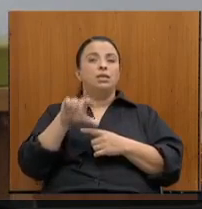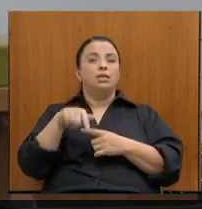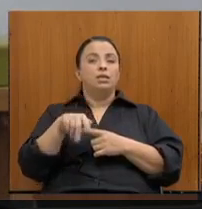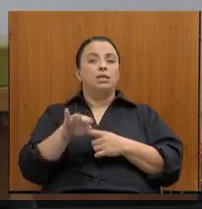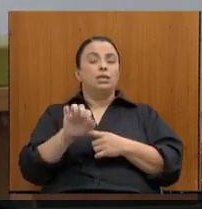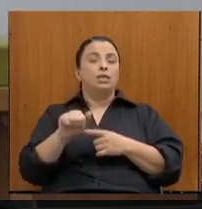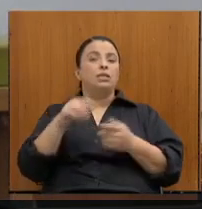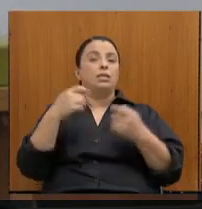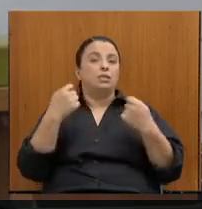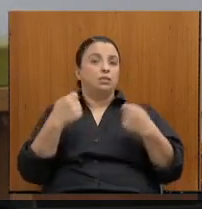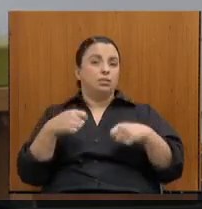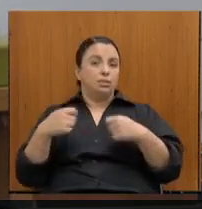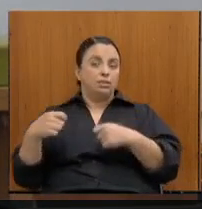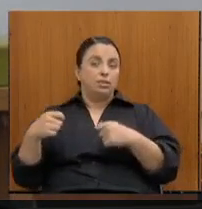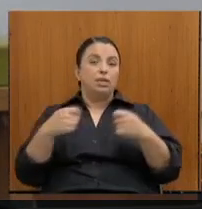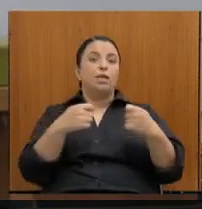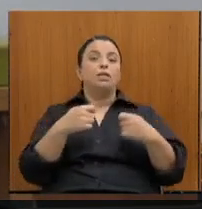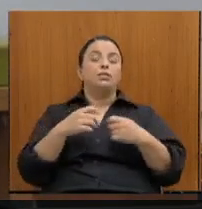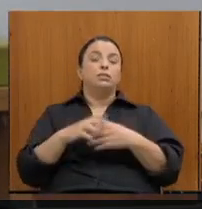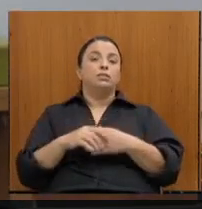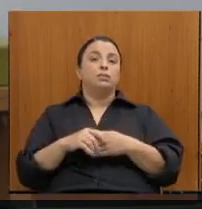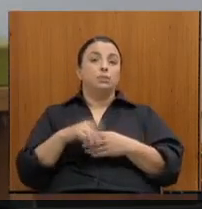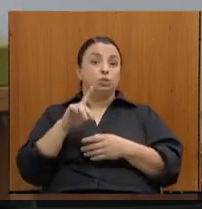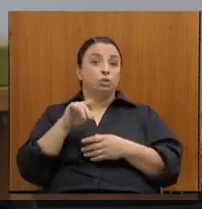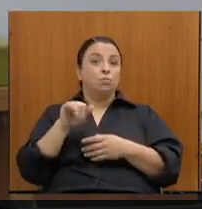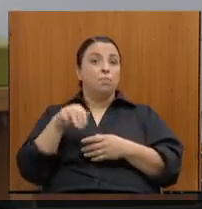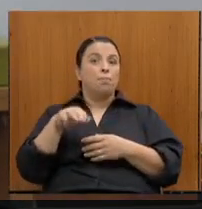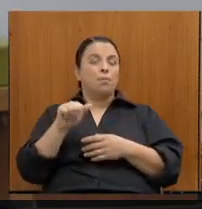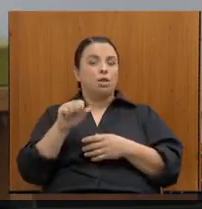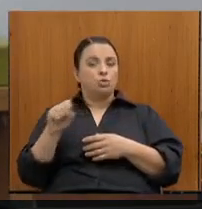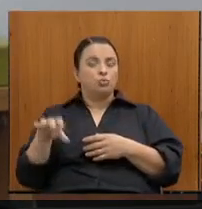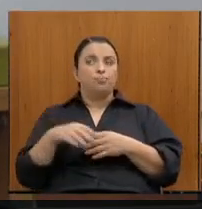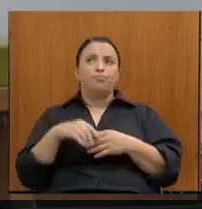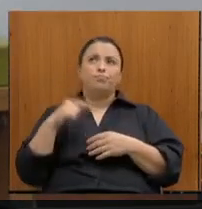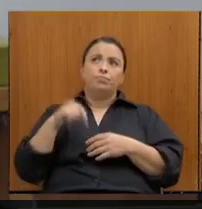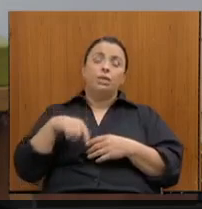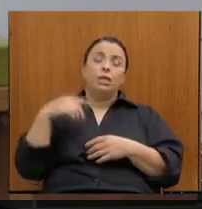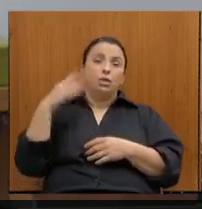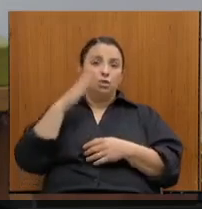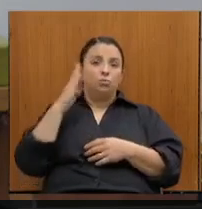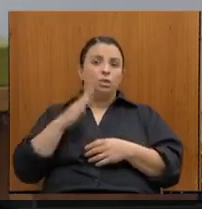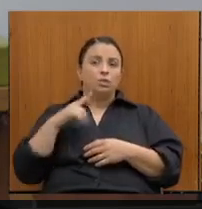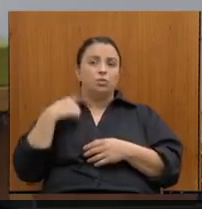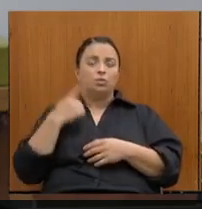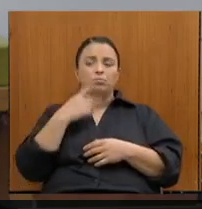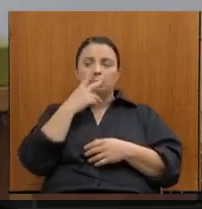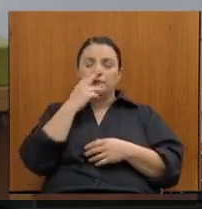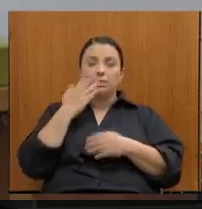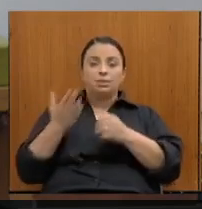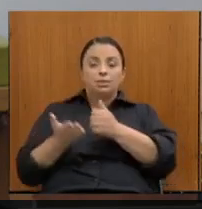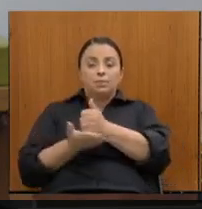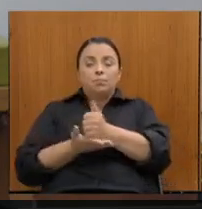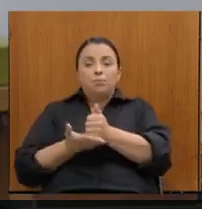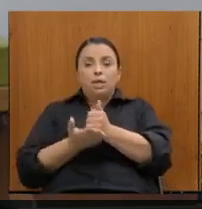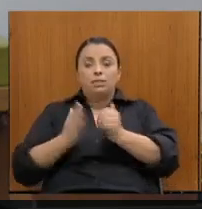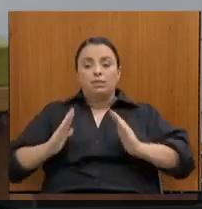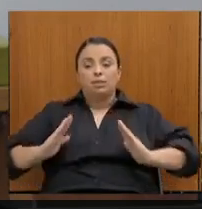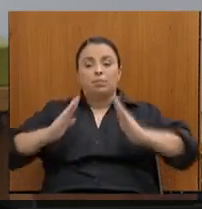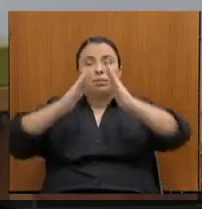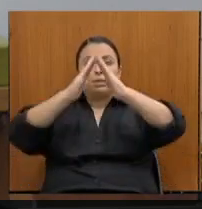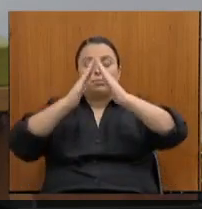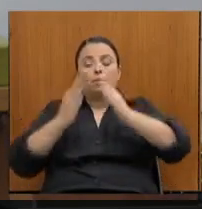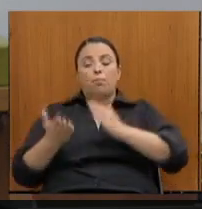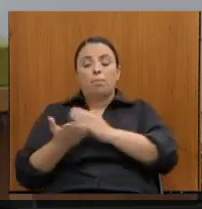que a gente tem observado que nós aqui no Brasil estamos não na base a pirâmide na